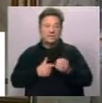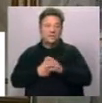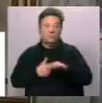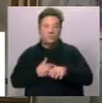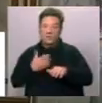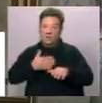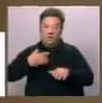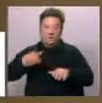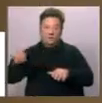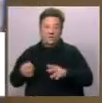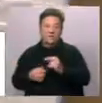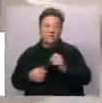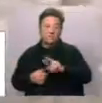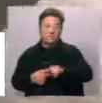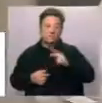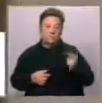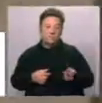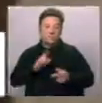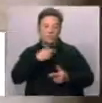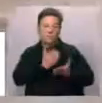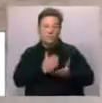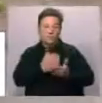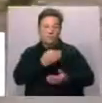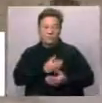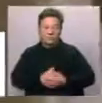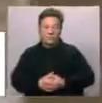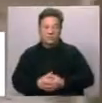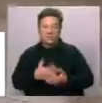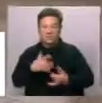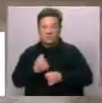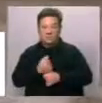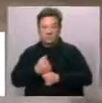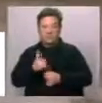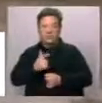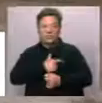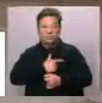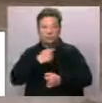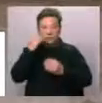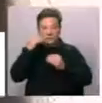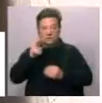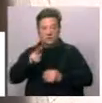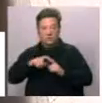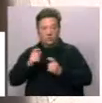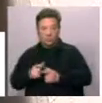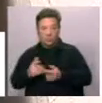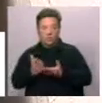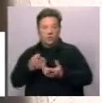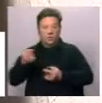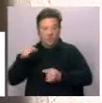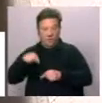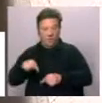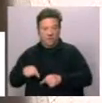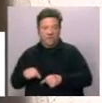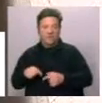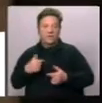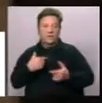estudantes vão ser transferidos para outra escola do porto vai funcionar com turmas do ensino secundário e boloni aqui e